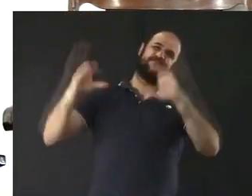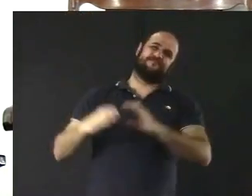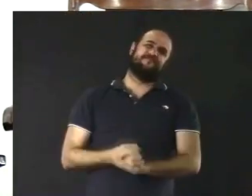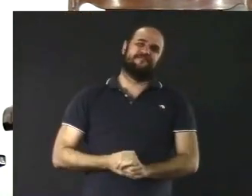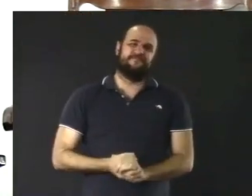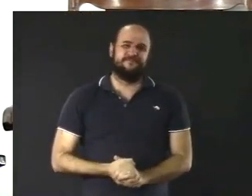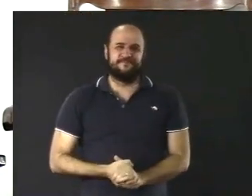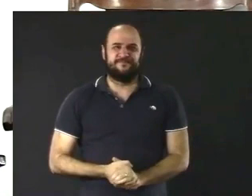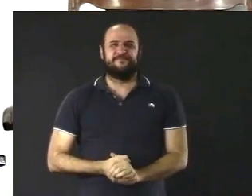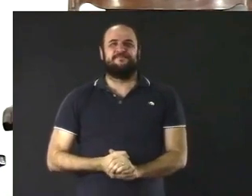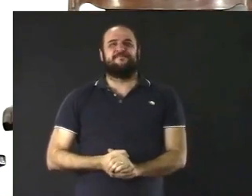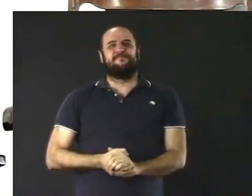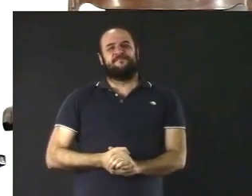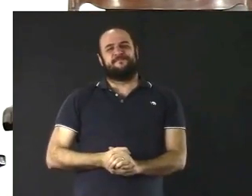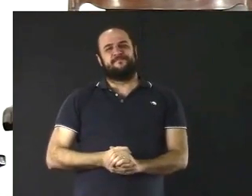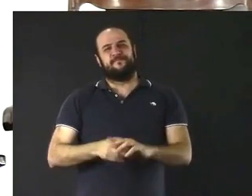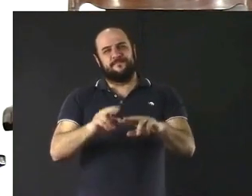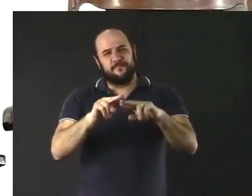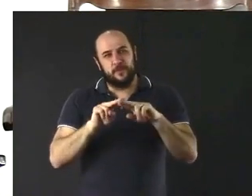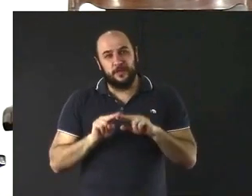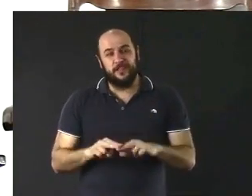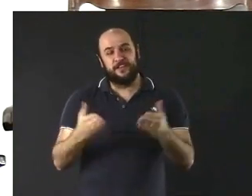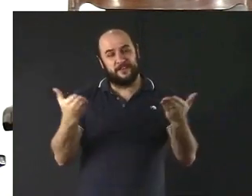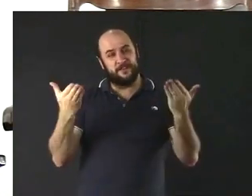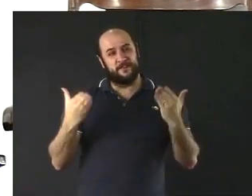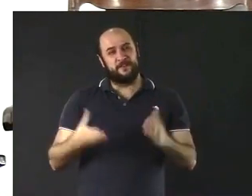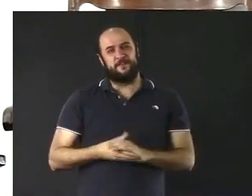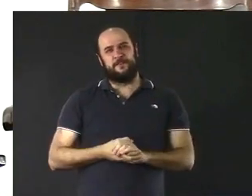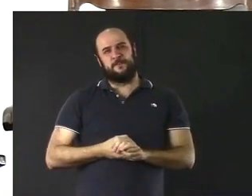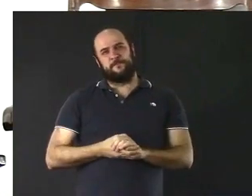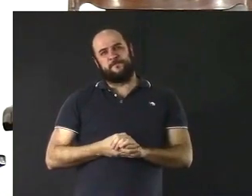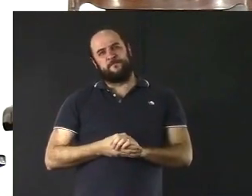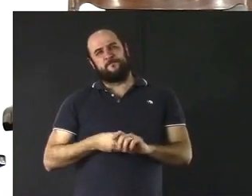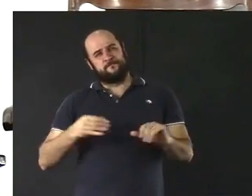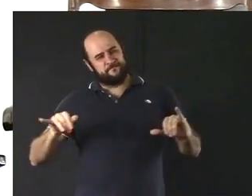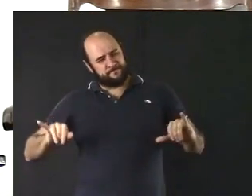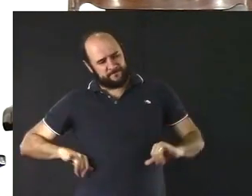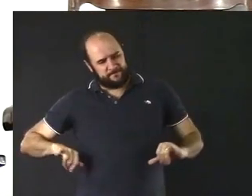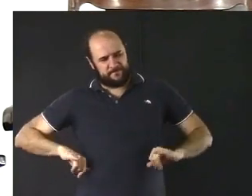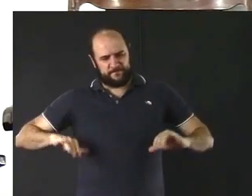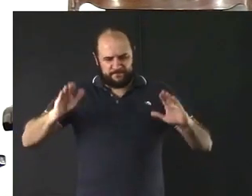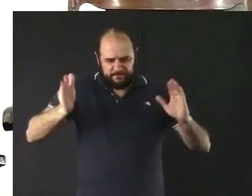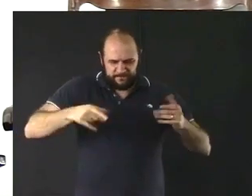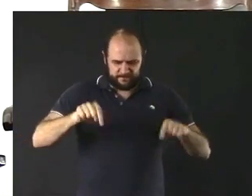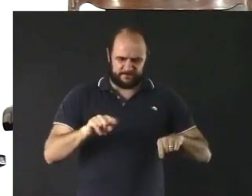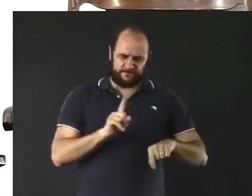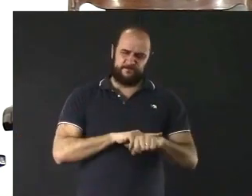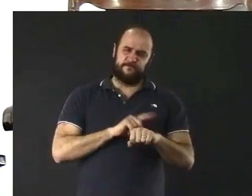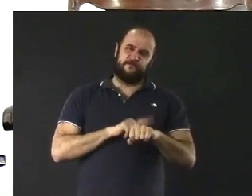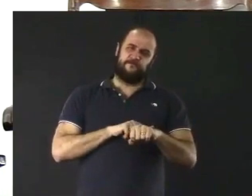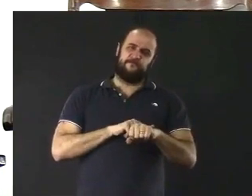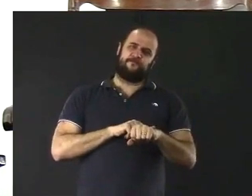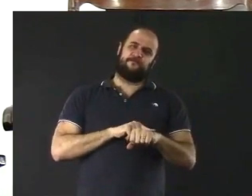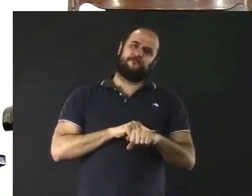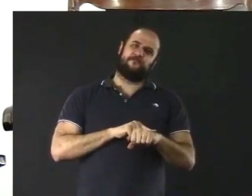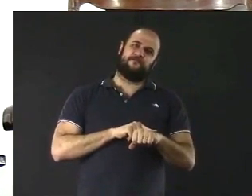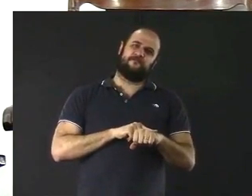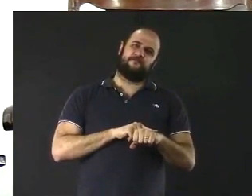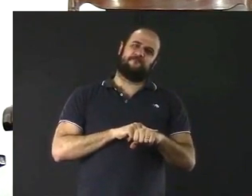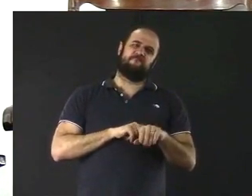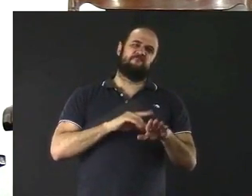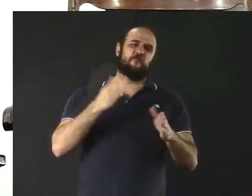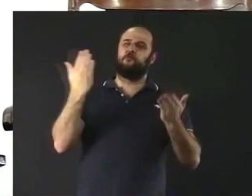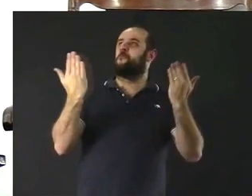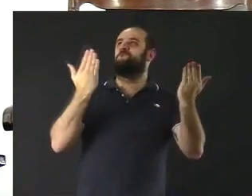Por isso, queridos, os sofrimentos desse tempo presente não podem